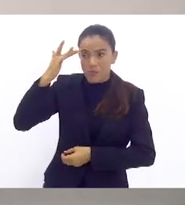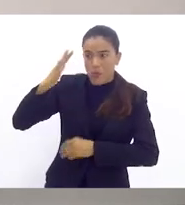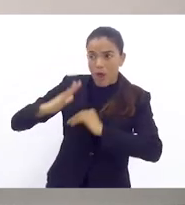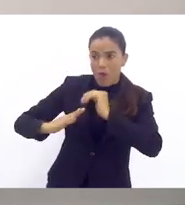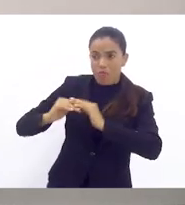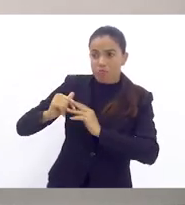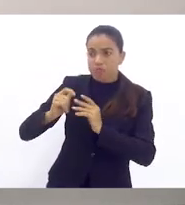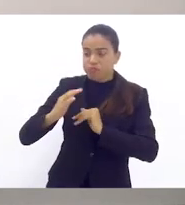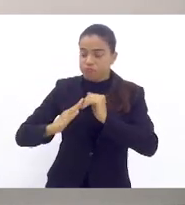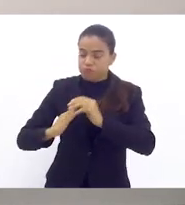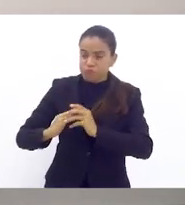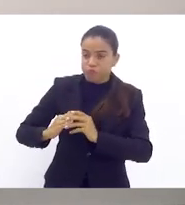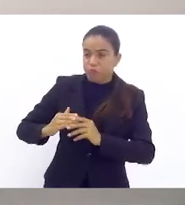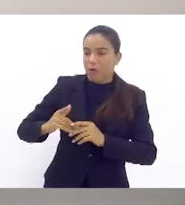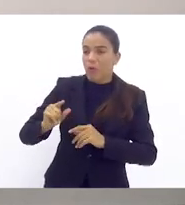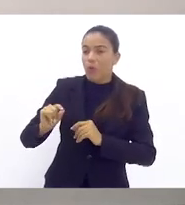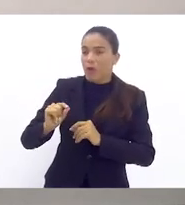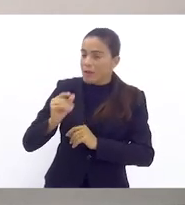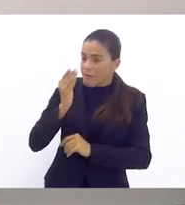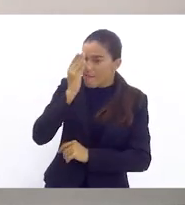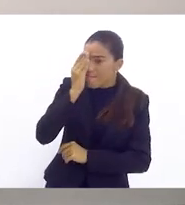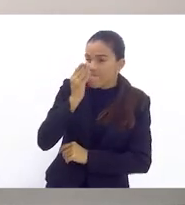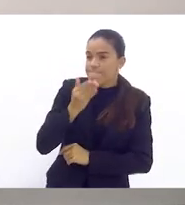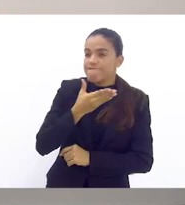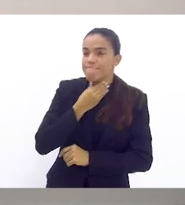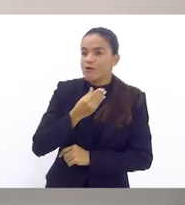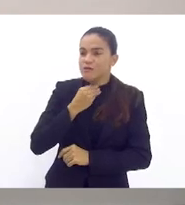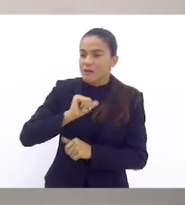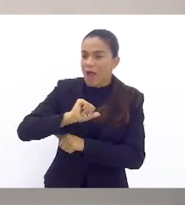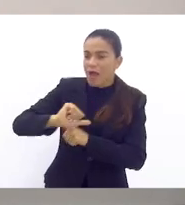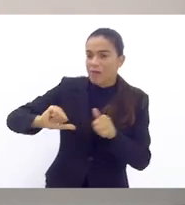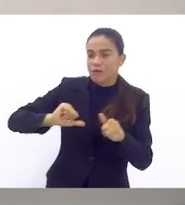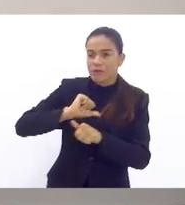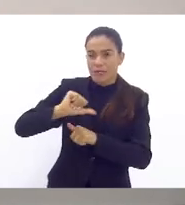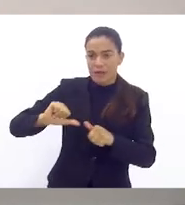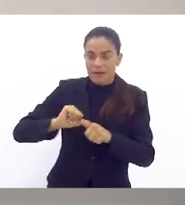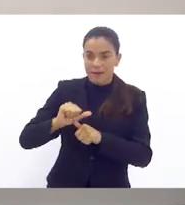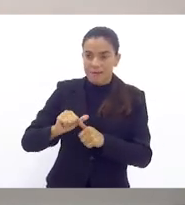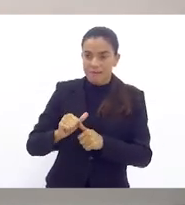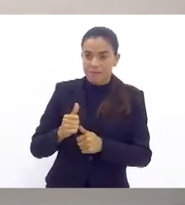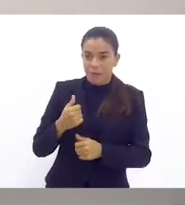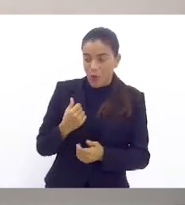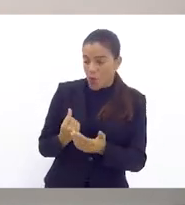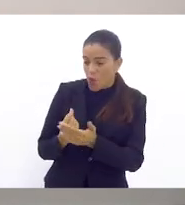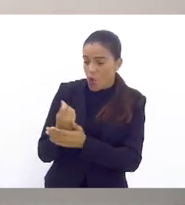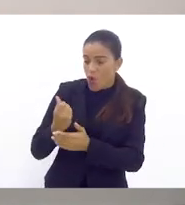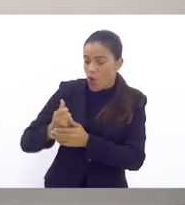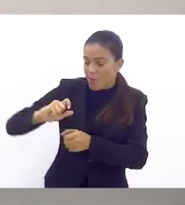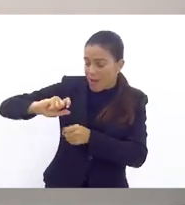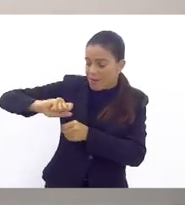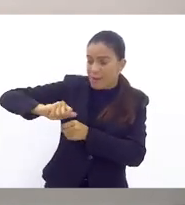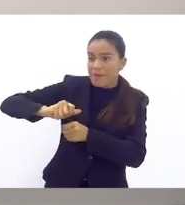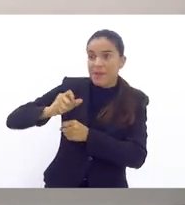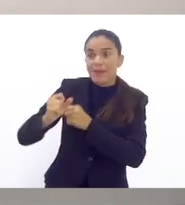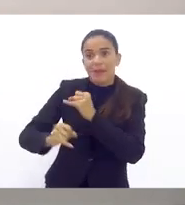Porque, pelo que eu li aqui na reportagem, a gente também tem conhecimento, compra-se tampinhas e os lacres pela internet, pô.